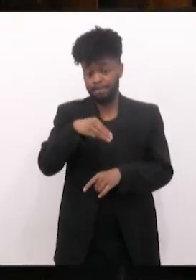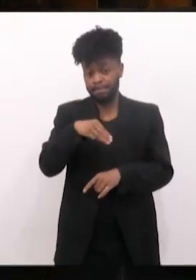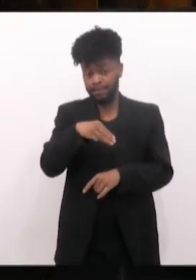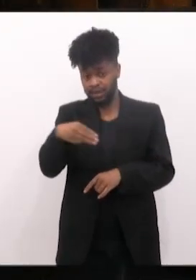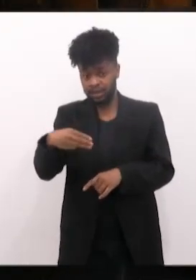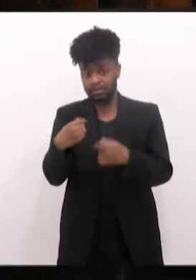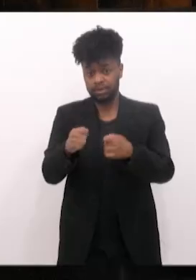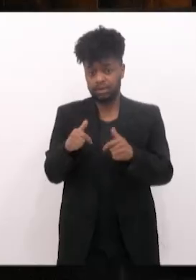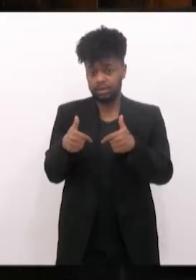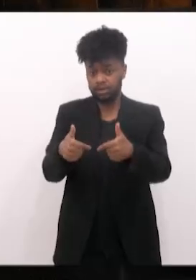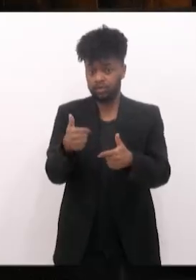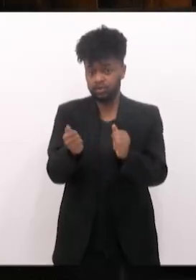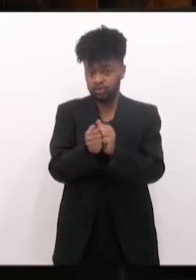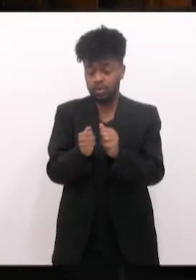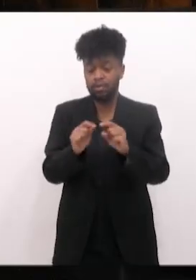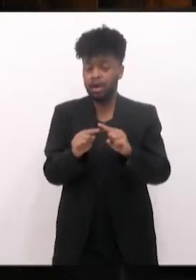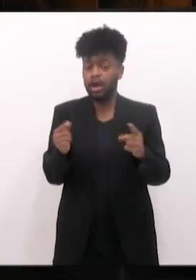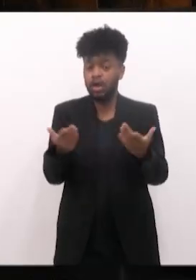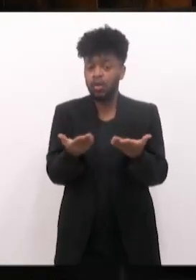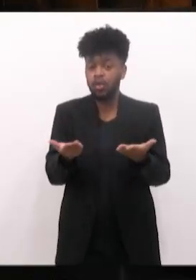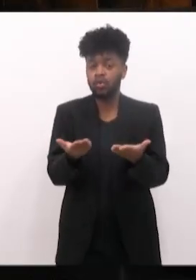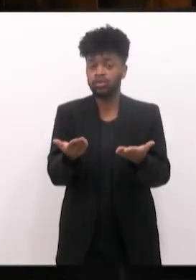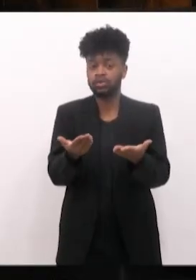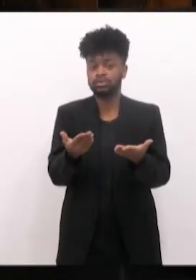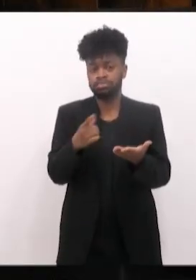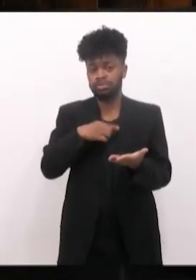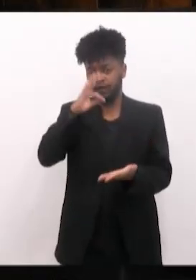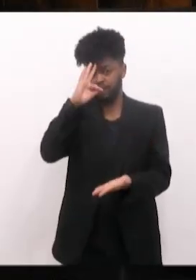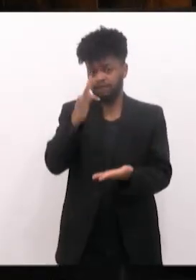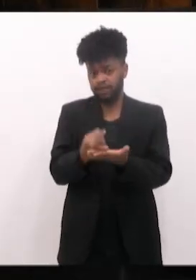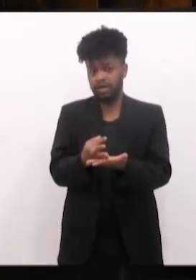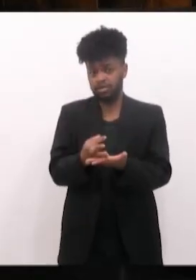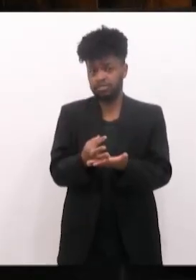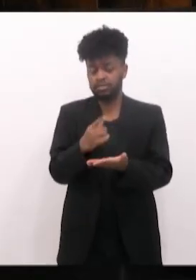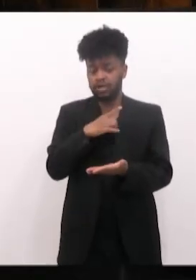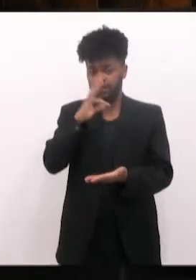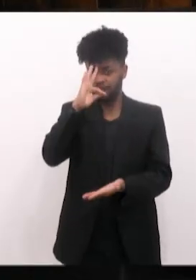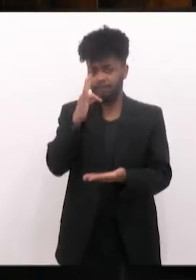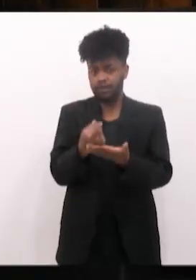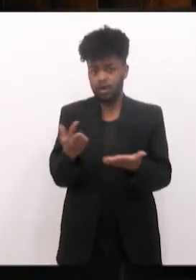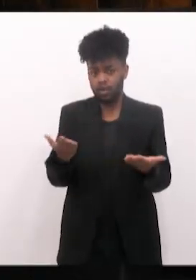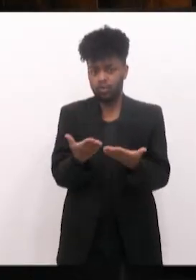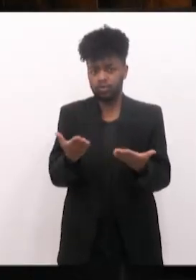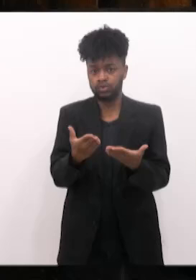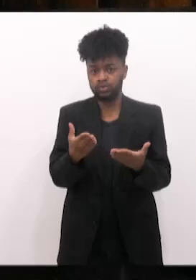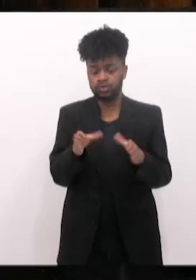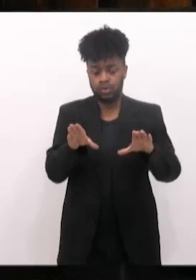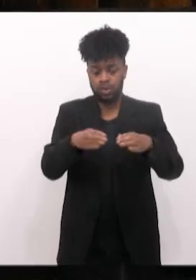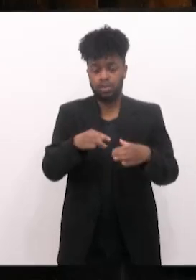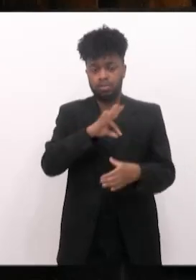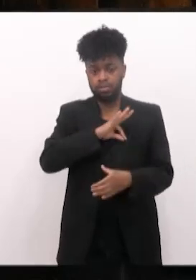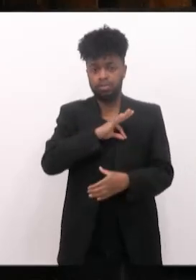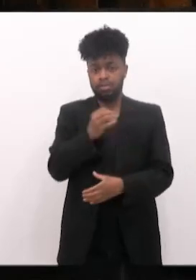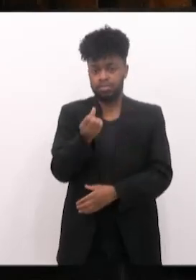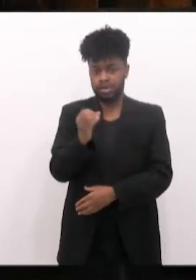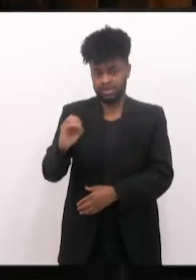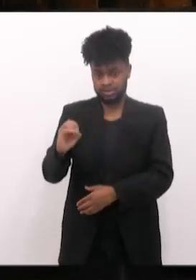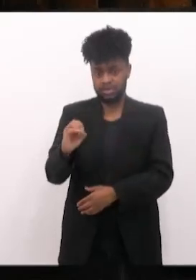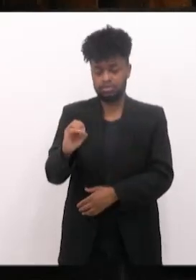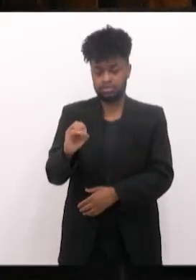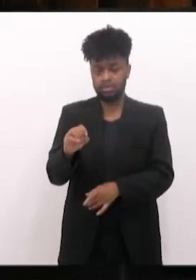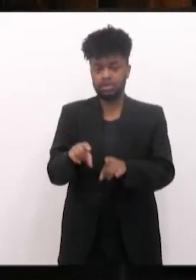comigo. Mas hoje eu faço muita fé hoje, nos policiais da 60DP, como